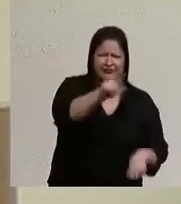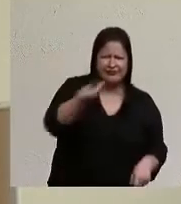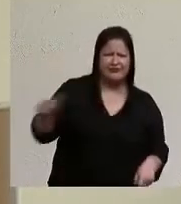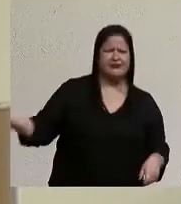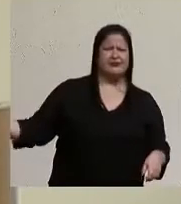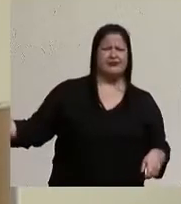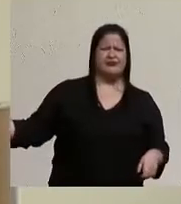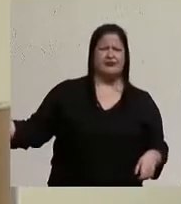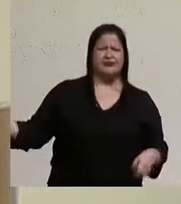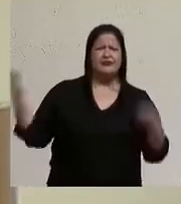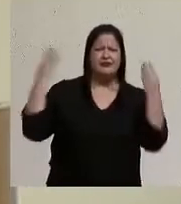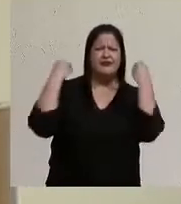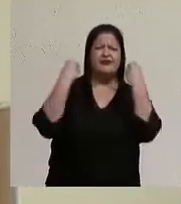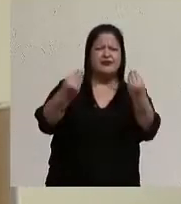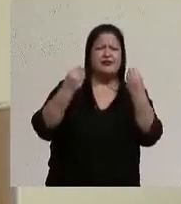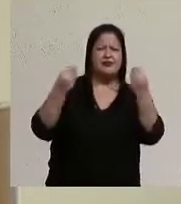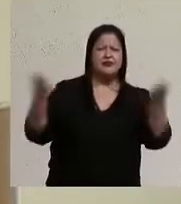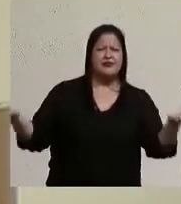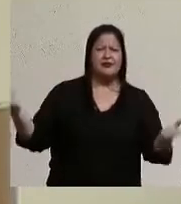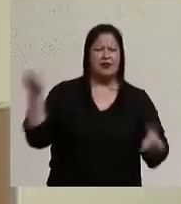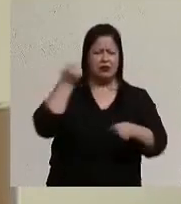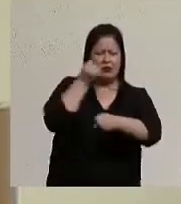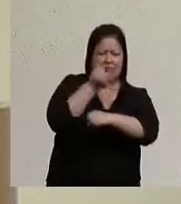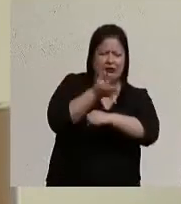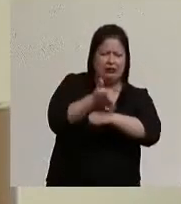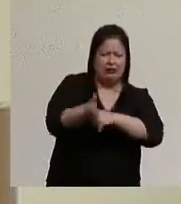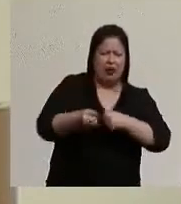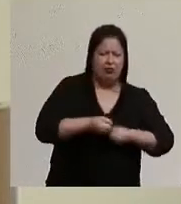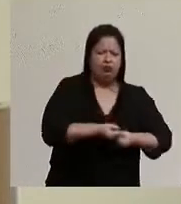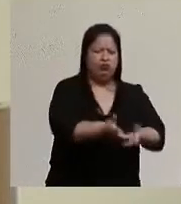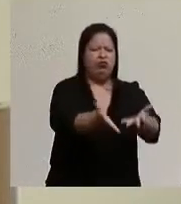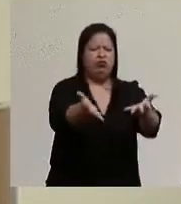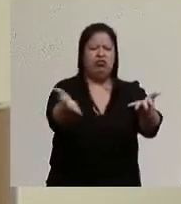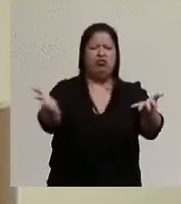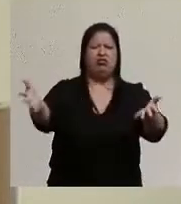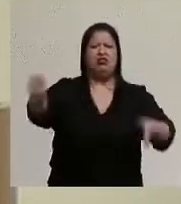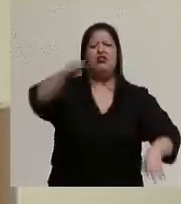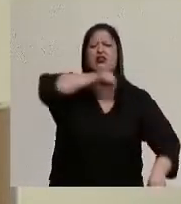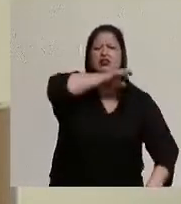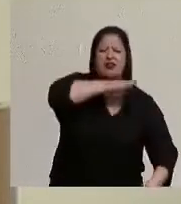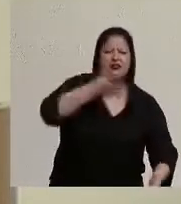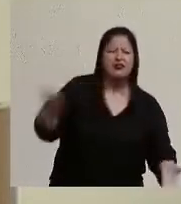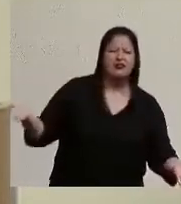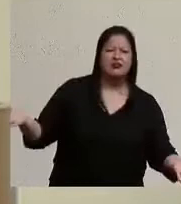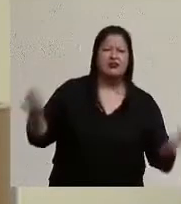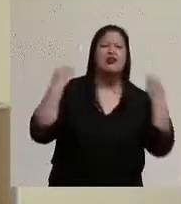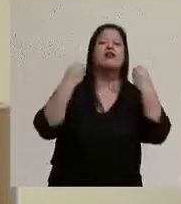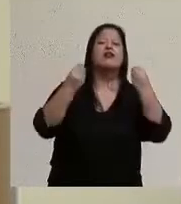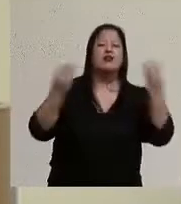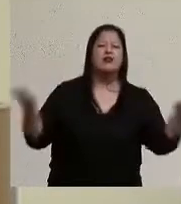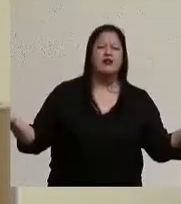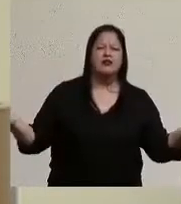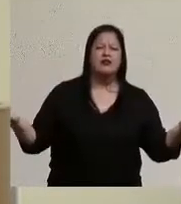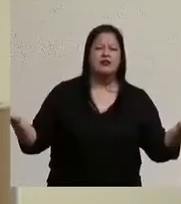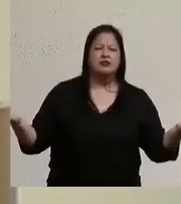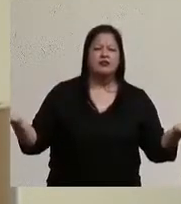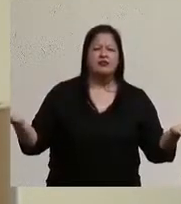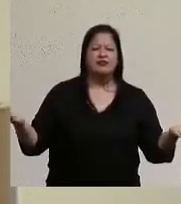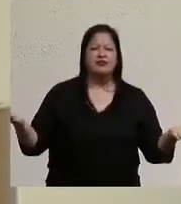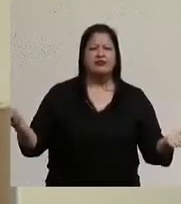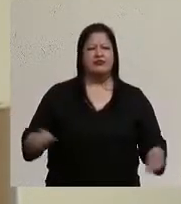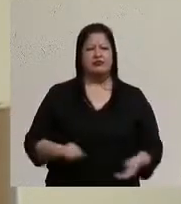cara como é que pode na calada da noite espalhar essa porcaria aqui ó olha pelo amor de